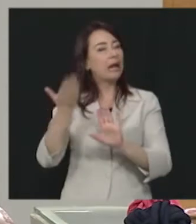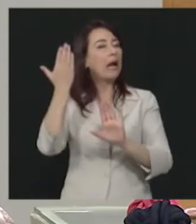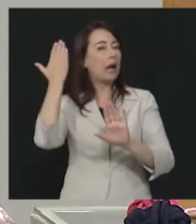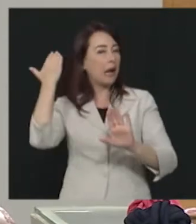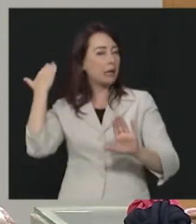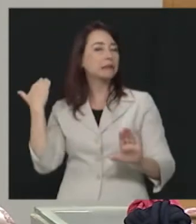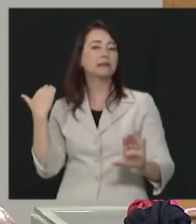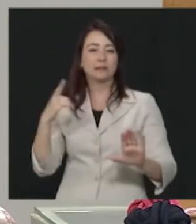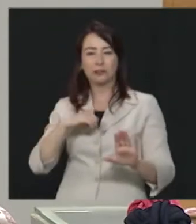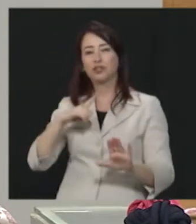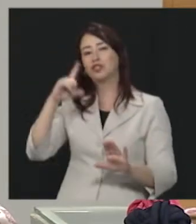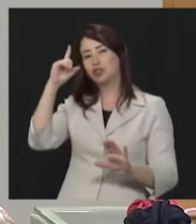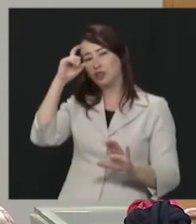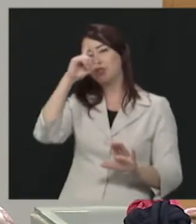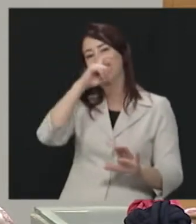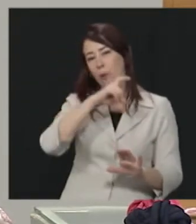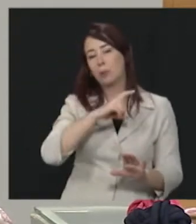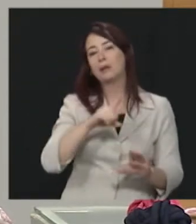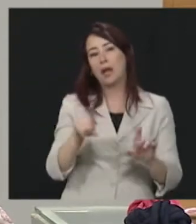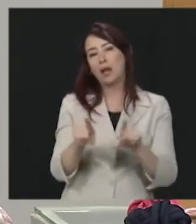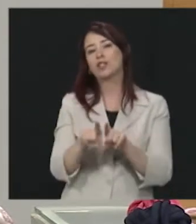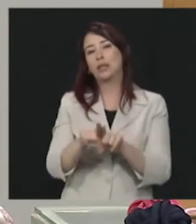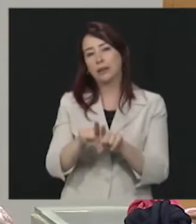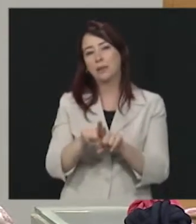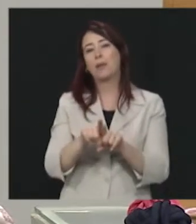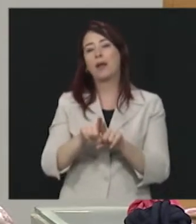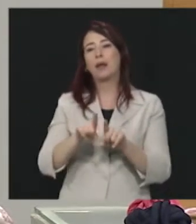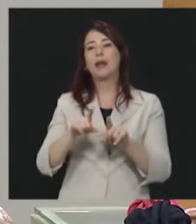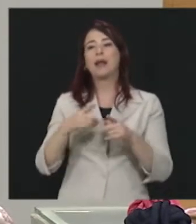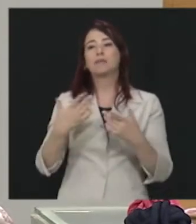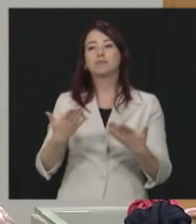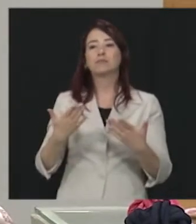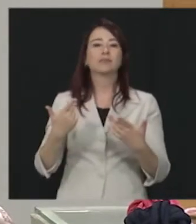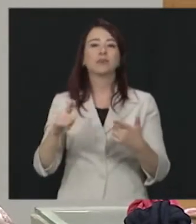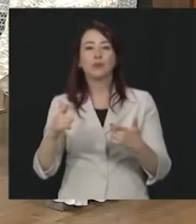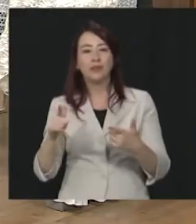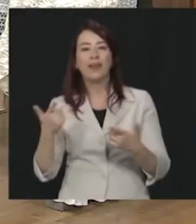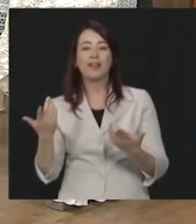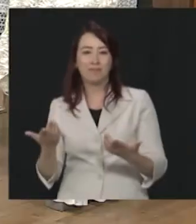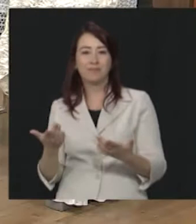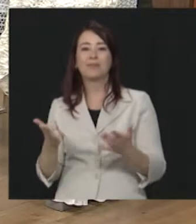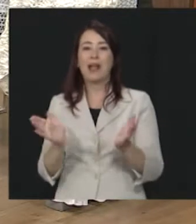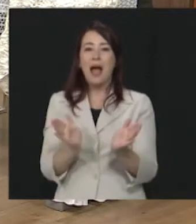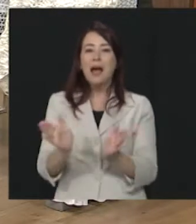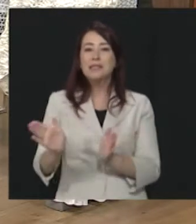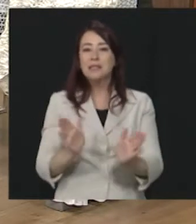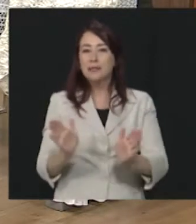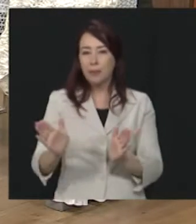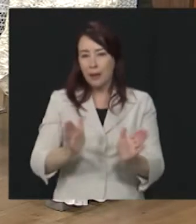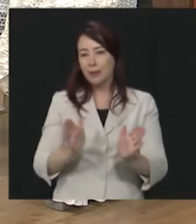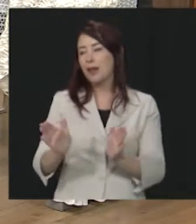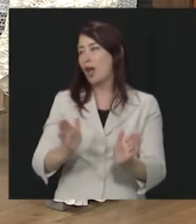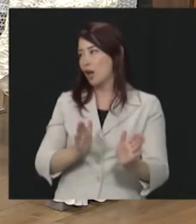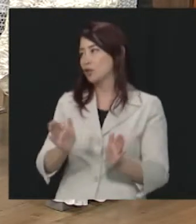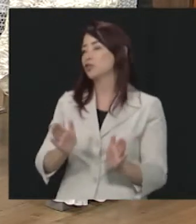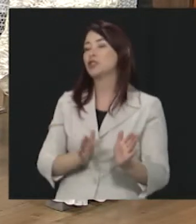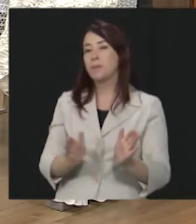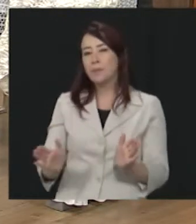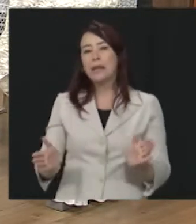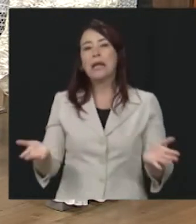como outras dificuldades físicas também, não tinha preparo. Nem se falava em acessibilidade, né? Não. Como a